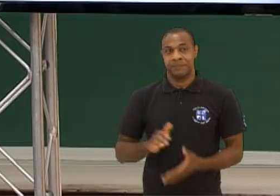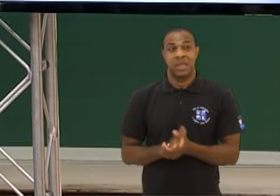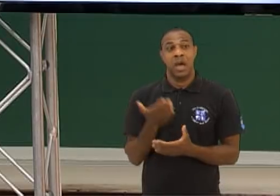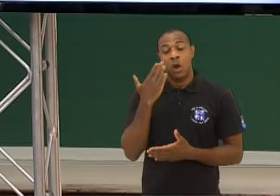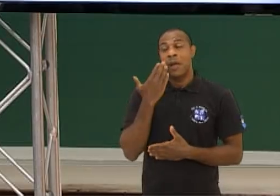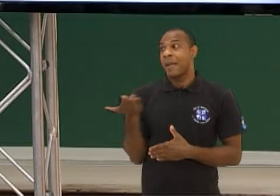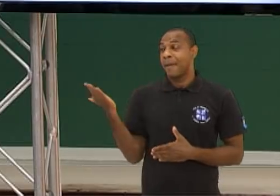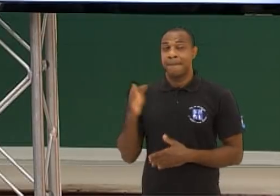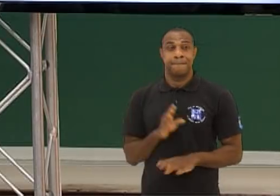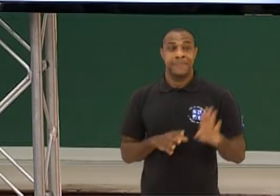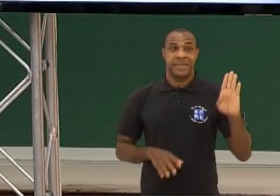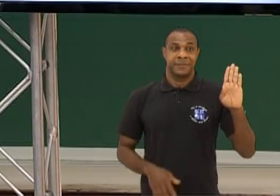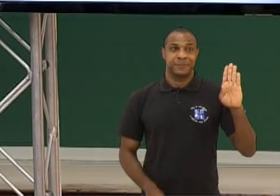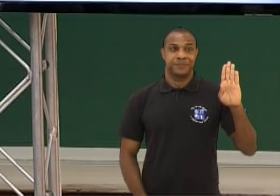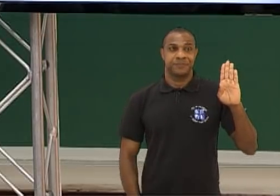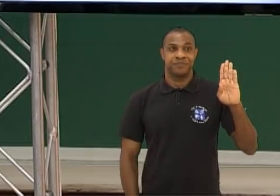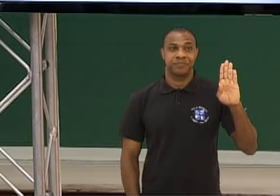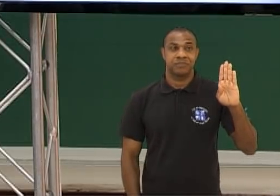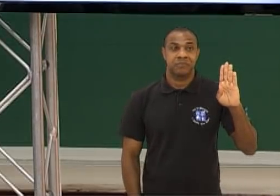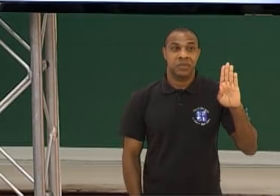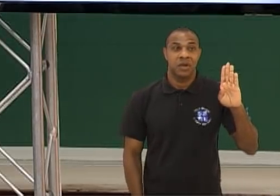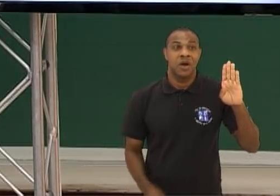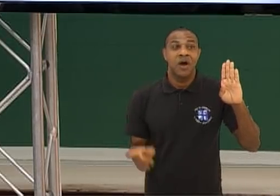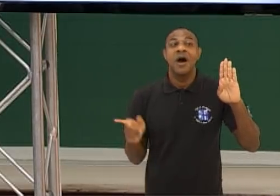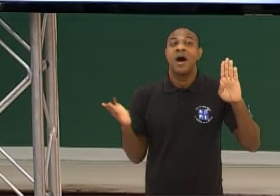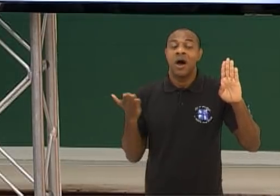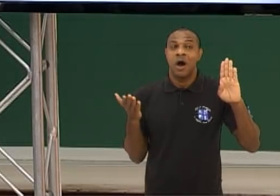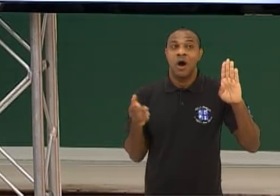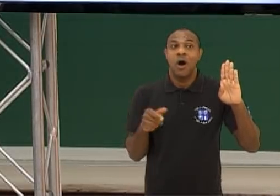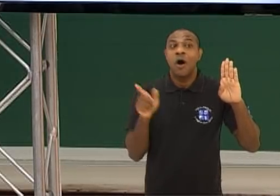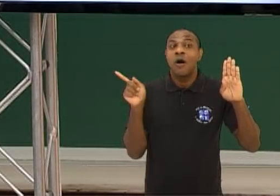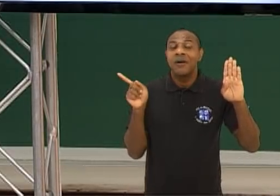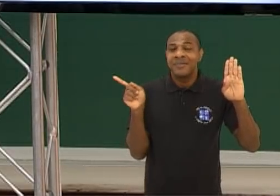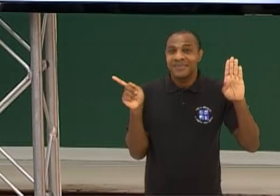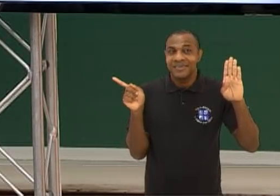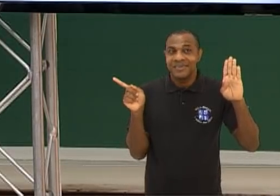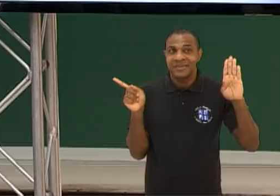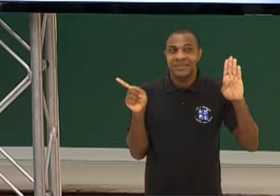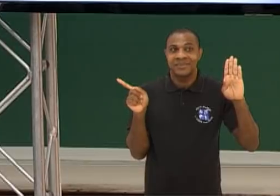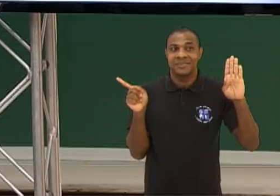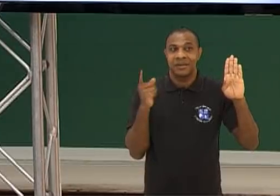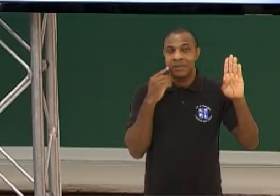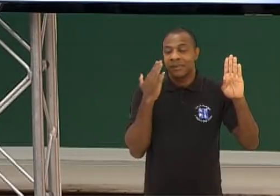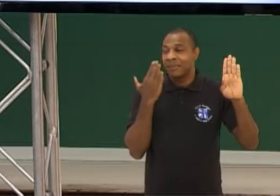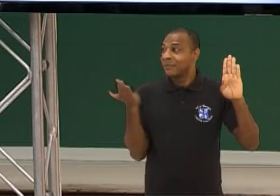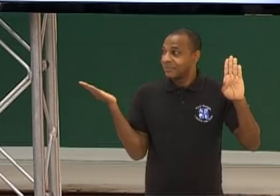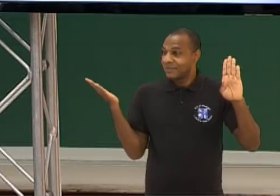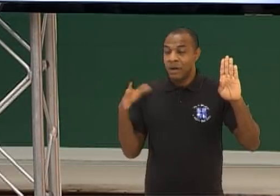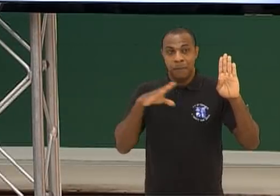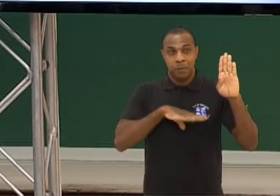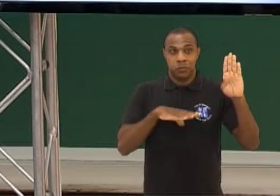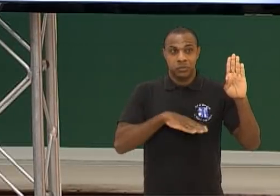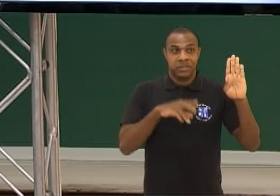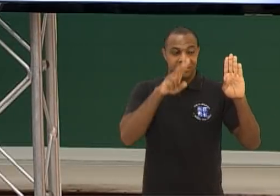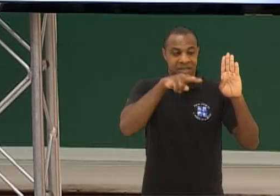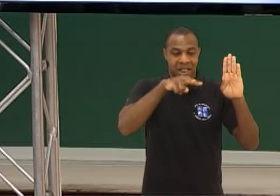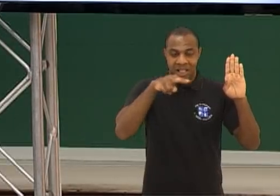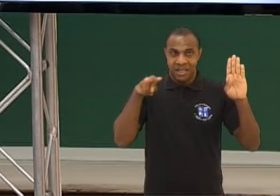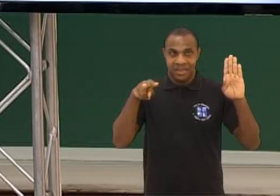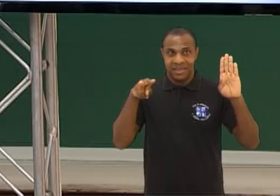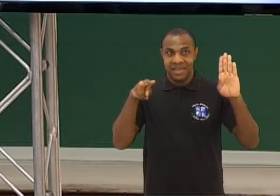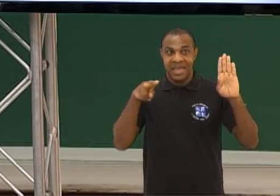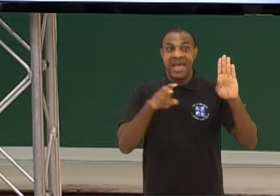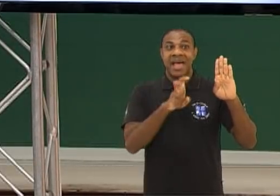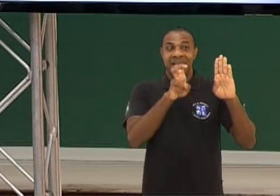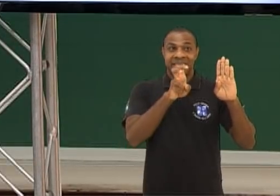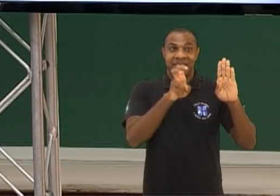B? O quíntuplo do número. Agora sim. O quíntuplo é 5x, porque é 5 vezes alguma